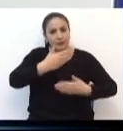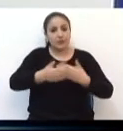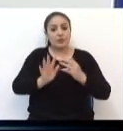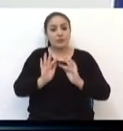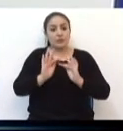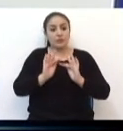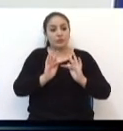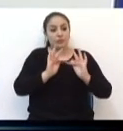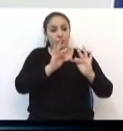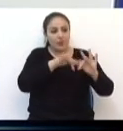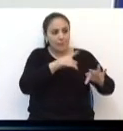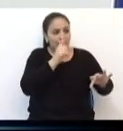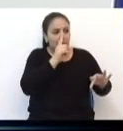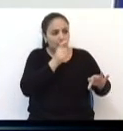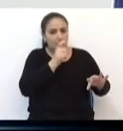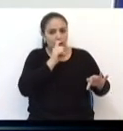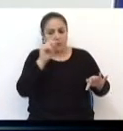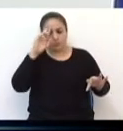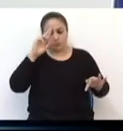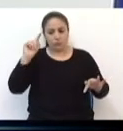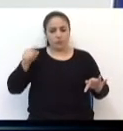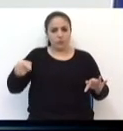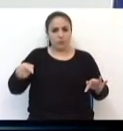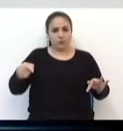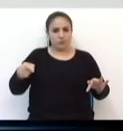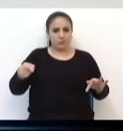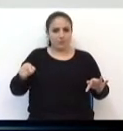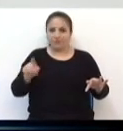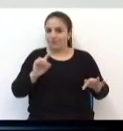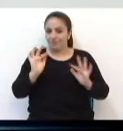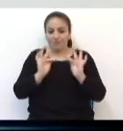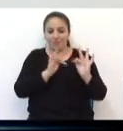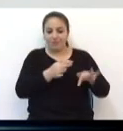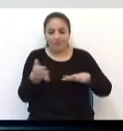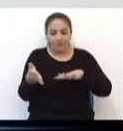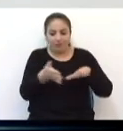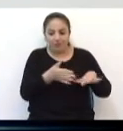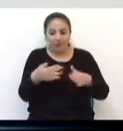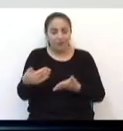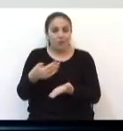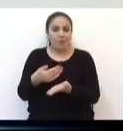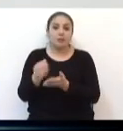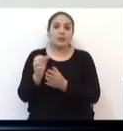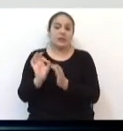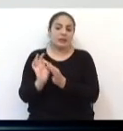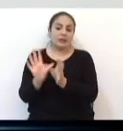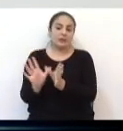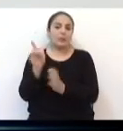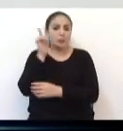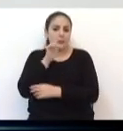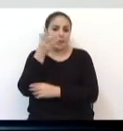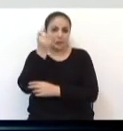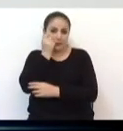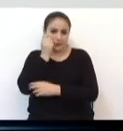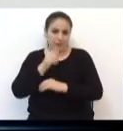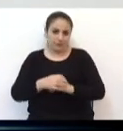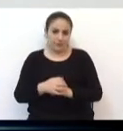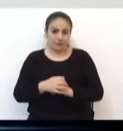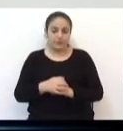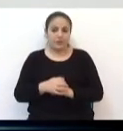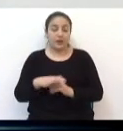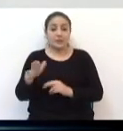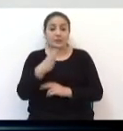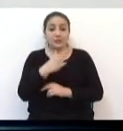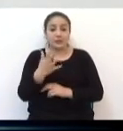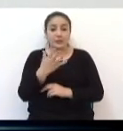destitua o poder dos pais daquela criança. E isso às vezes leva um tempo, como é que eu poderia dizer, exagerado, que quando